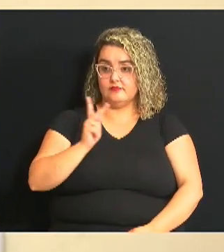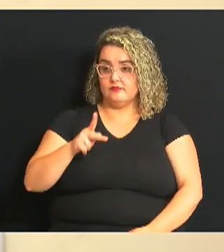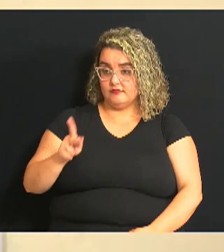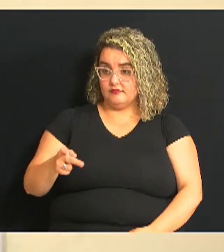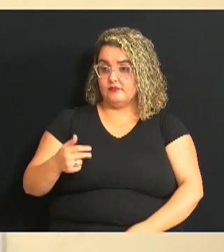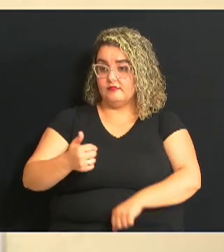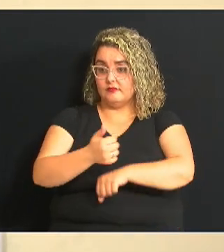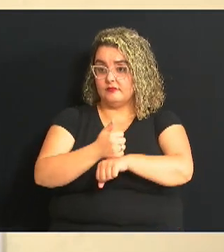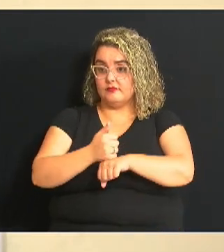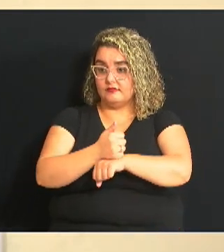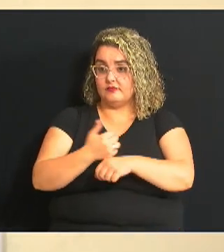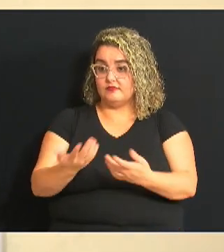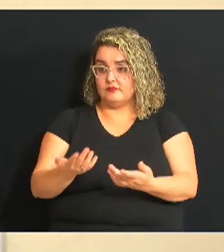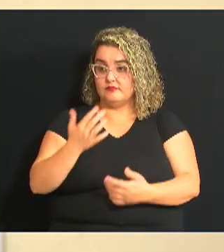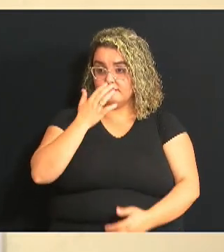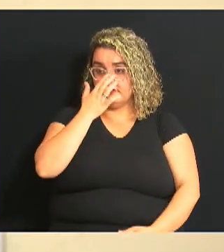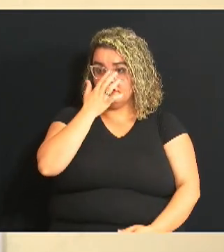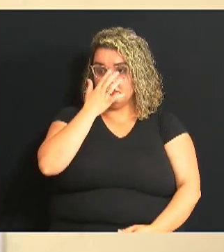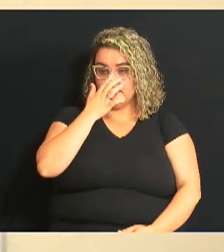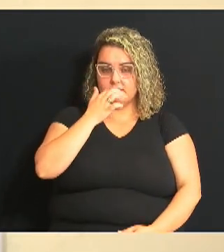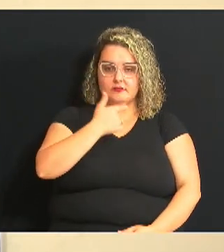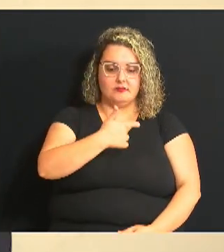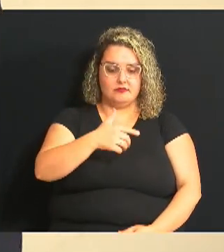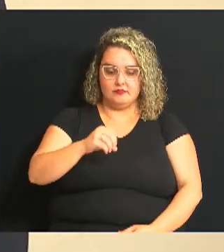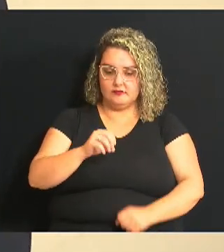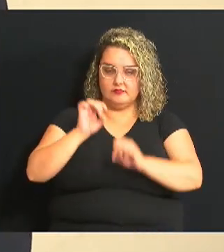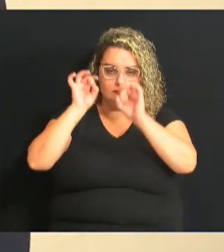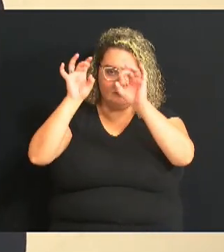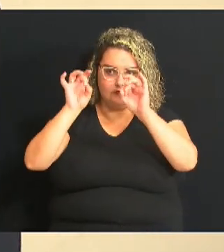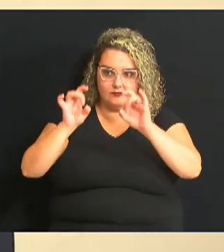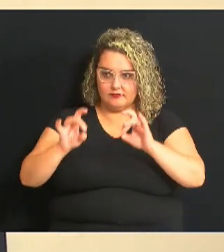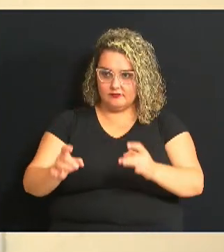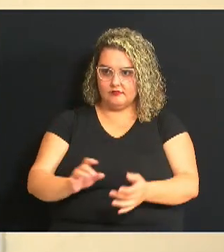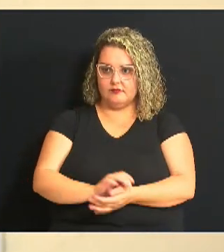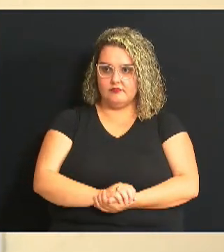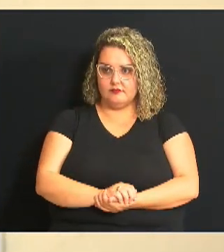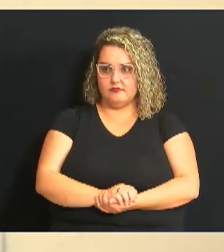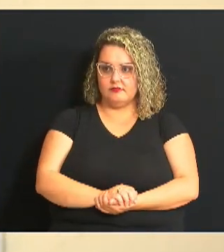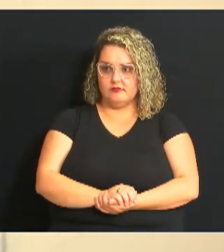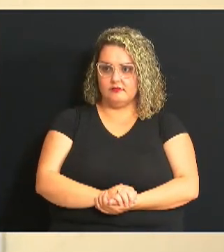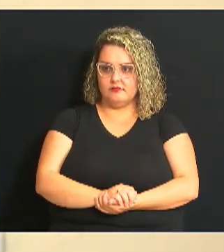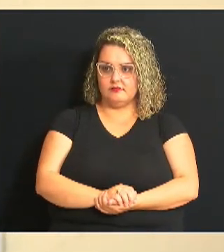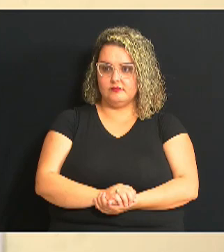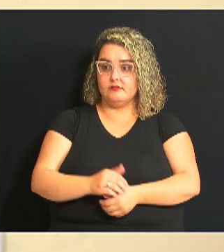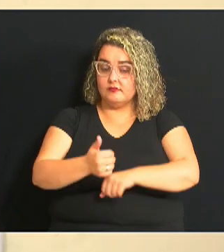hoje está com, acho que 20 especialidades. O